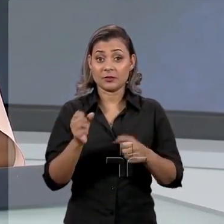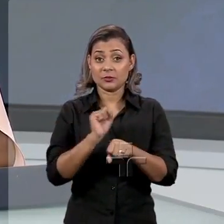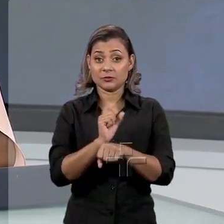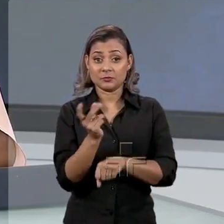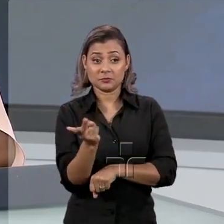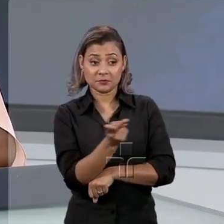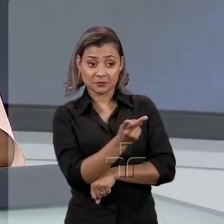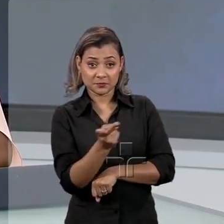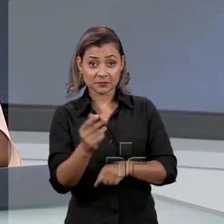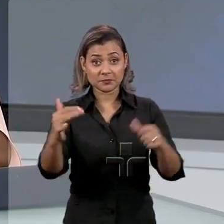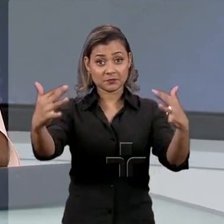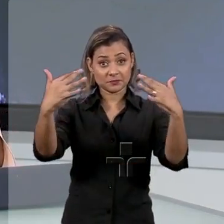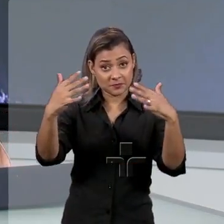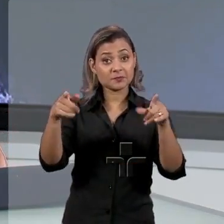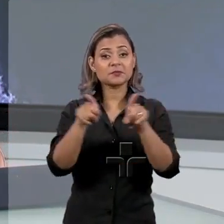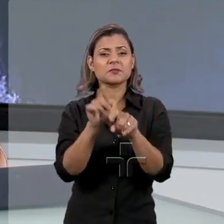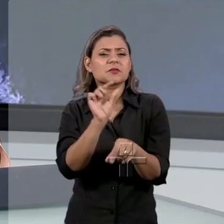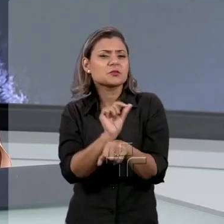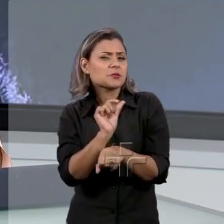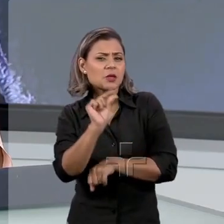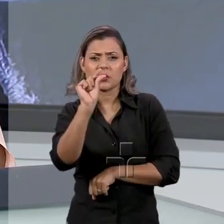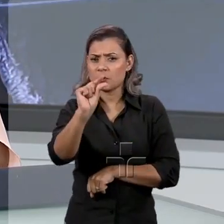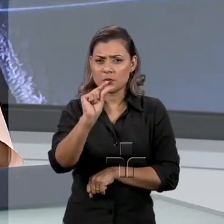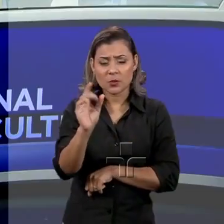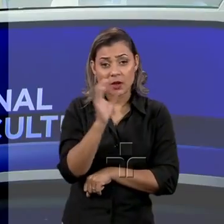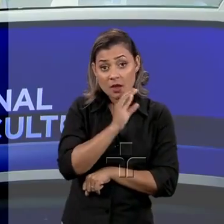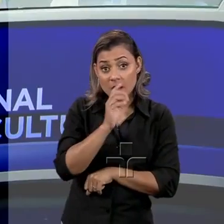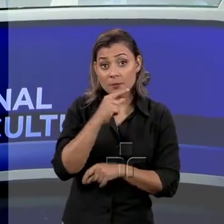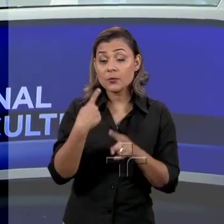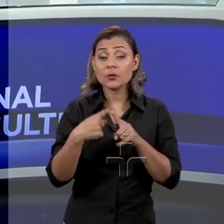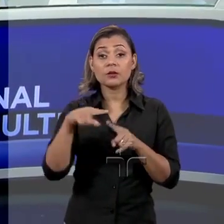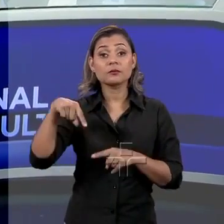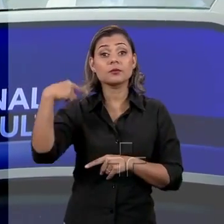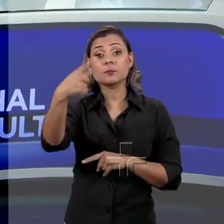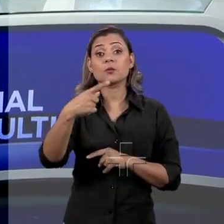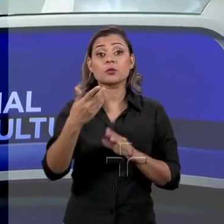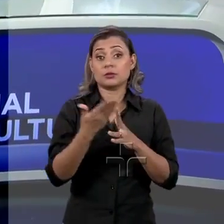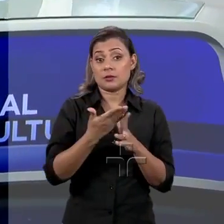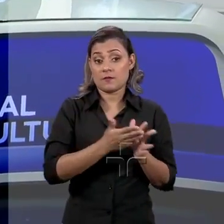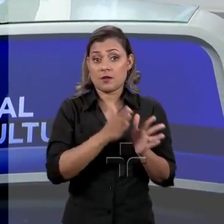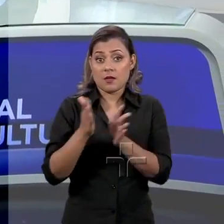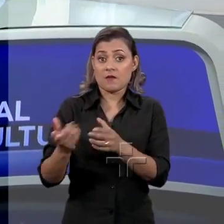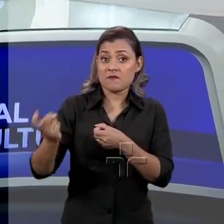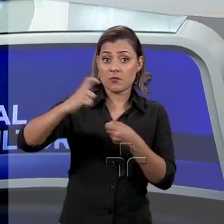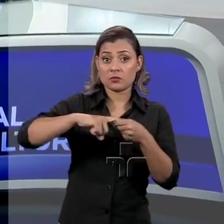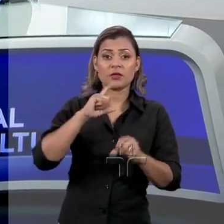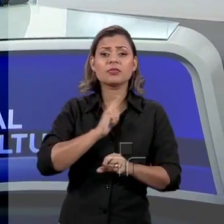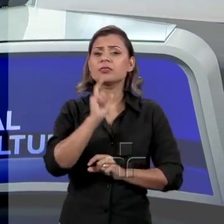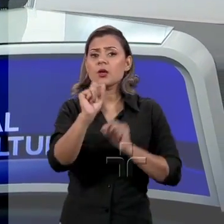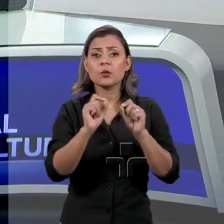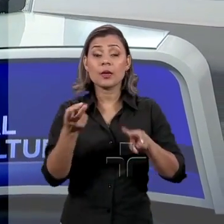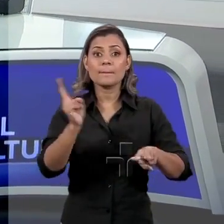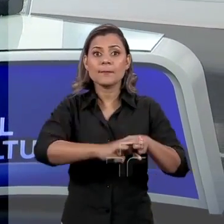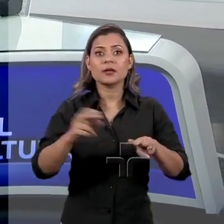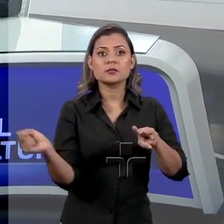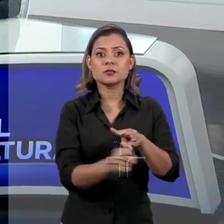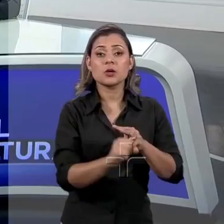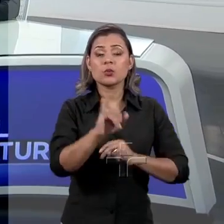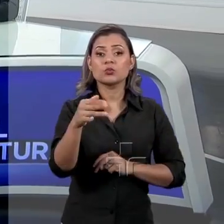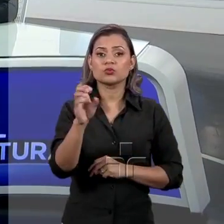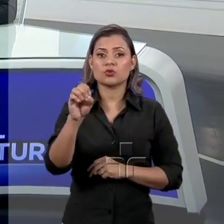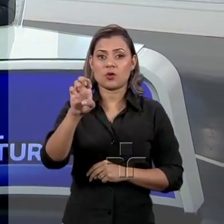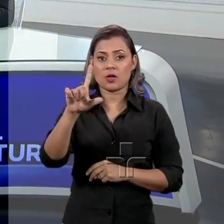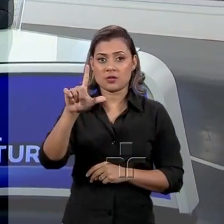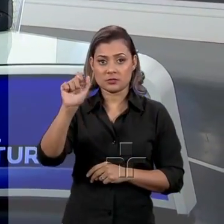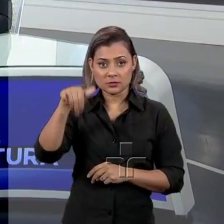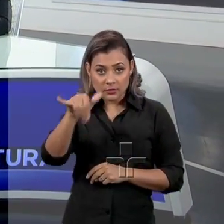comentaristas e o pessoal de casa vai aguardar só um minuto e depois do intervalo nós vamos falar da nova prisão de Joesley Batista